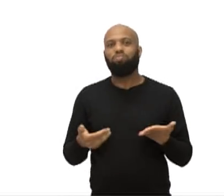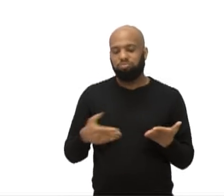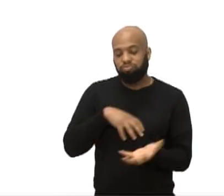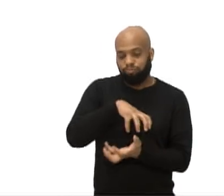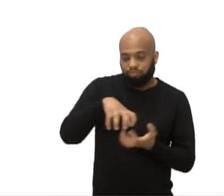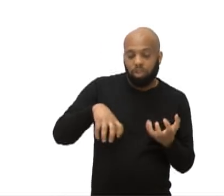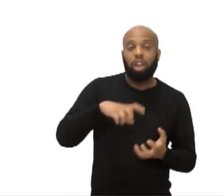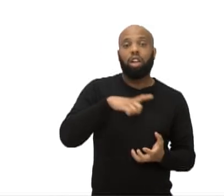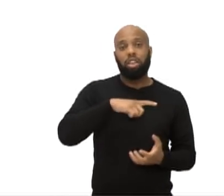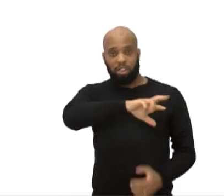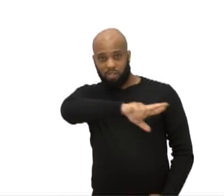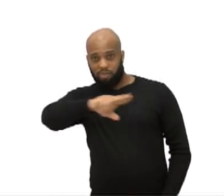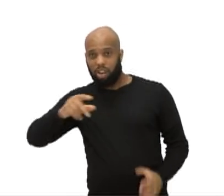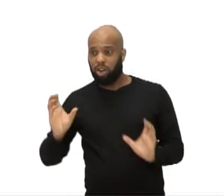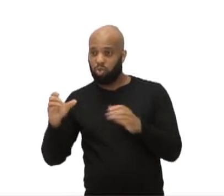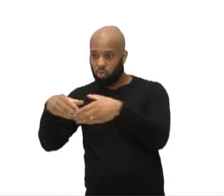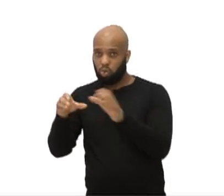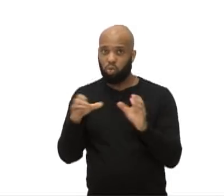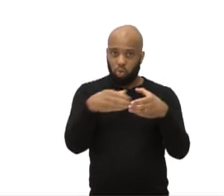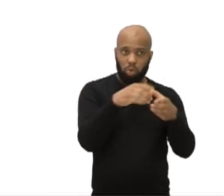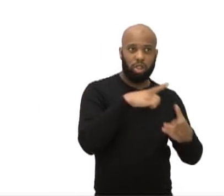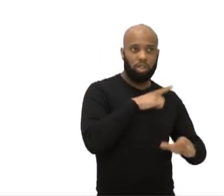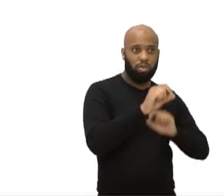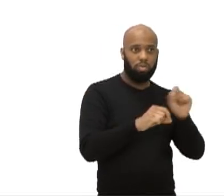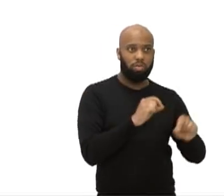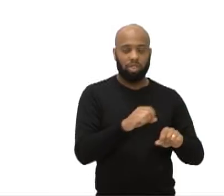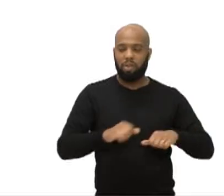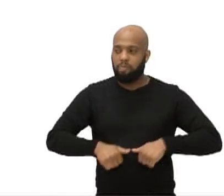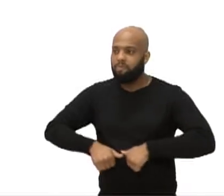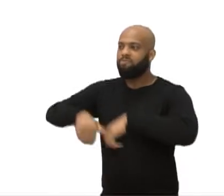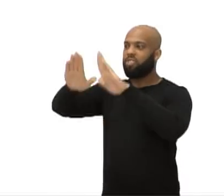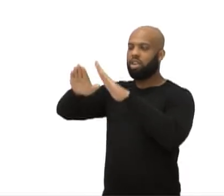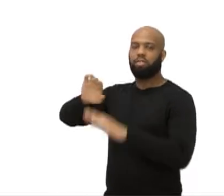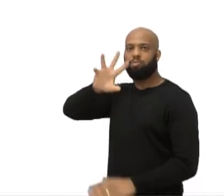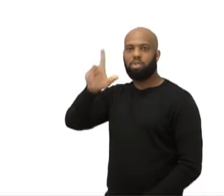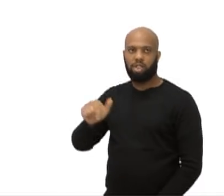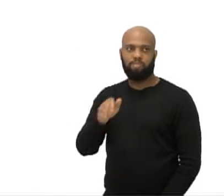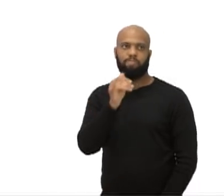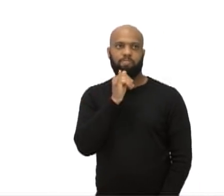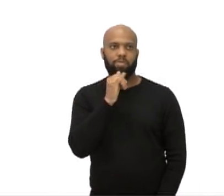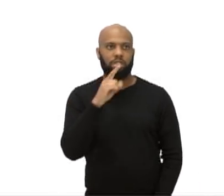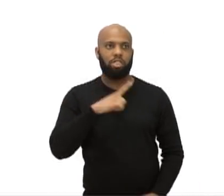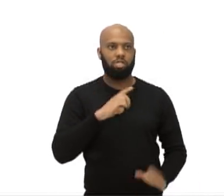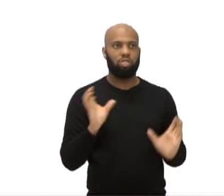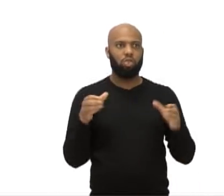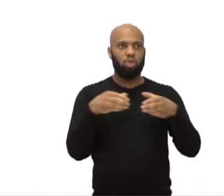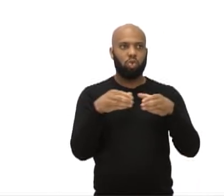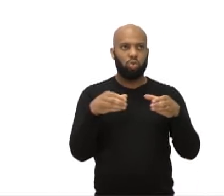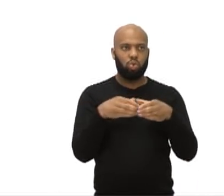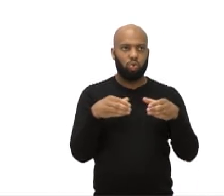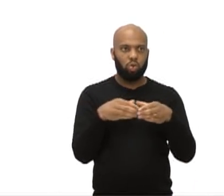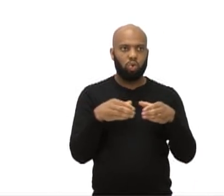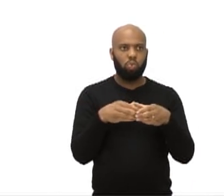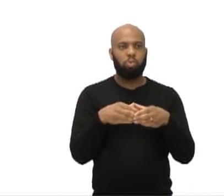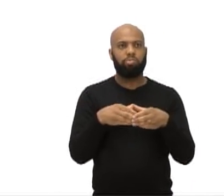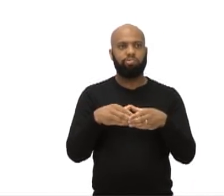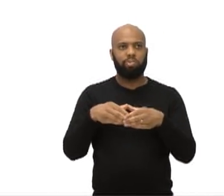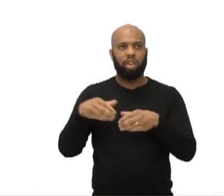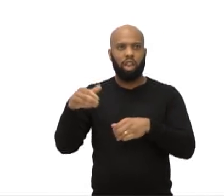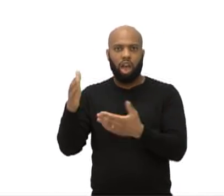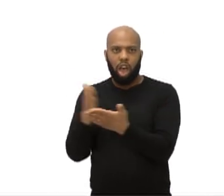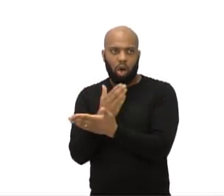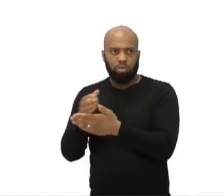foram degredados, ou seja, enviados para a África, como por exemplo, Lagos, Nigéria e